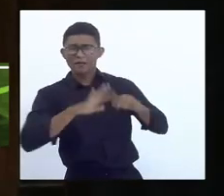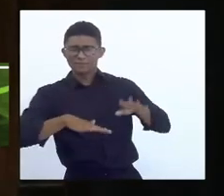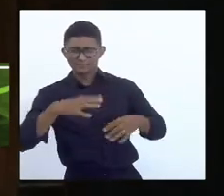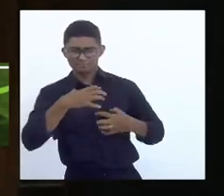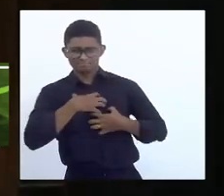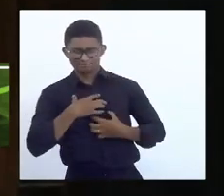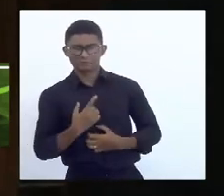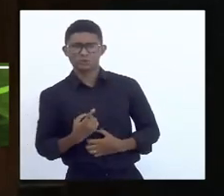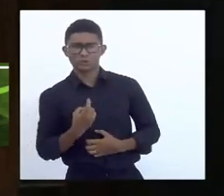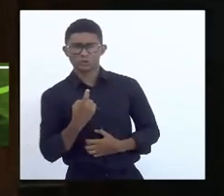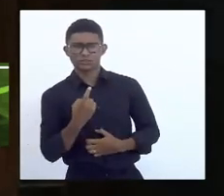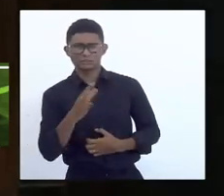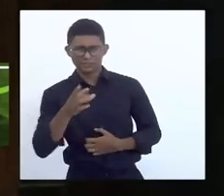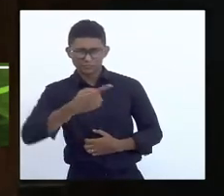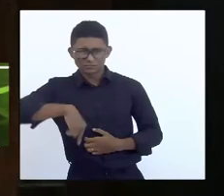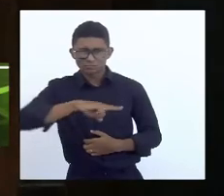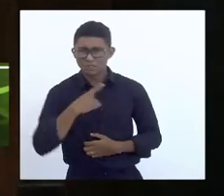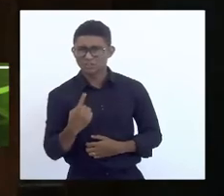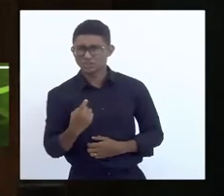temos que ter isso em mente